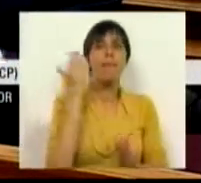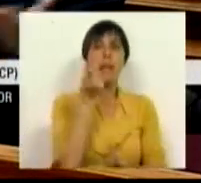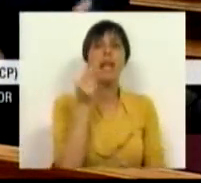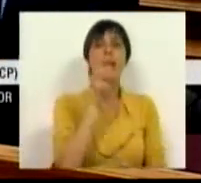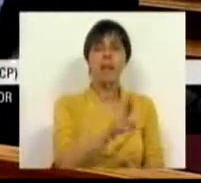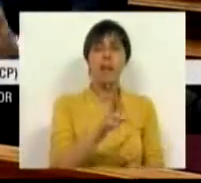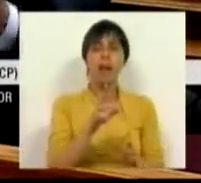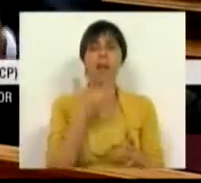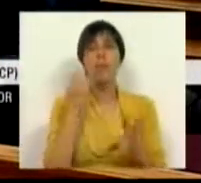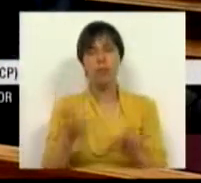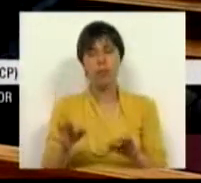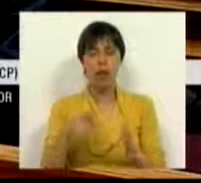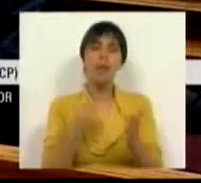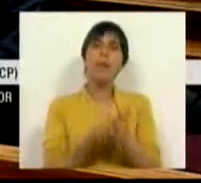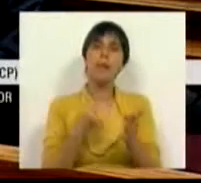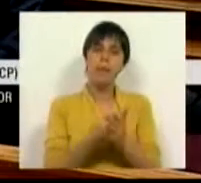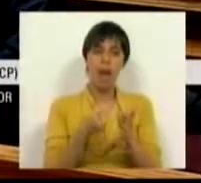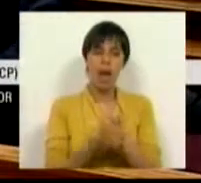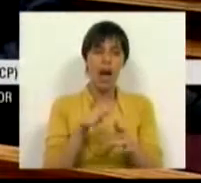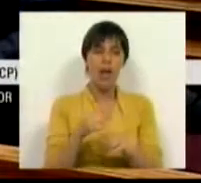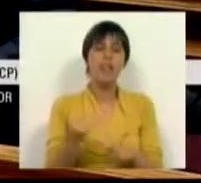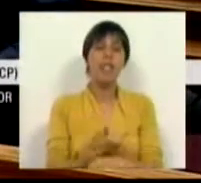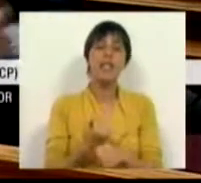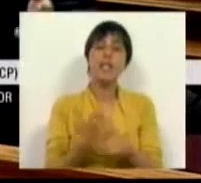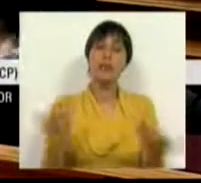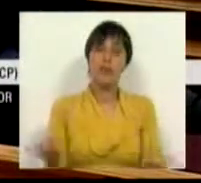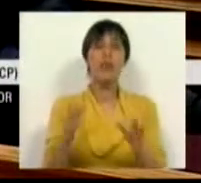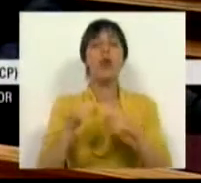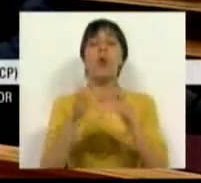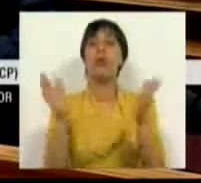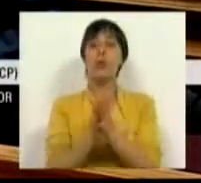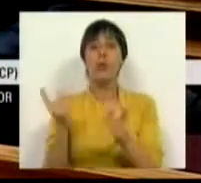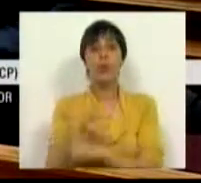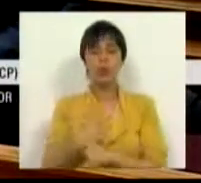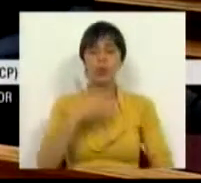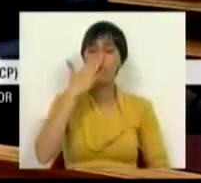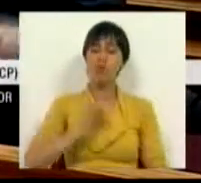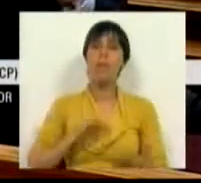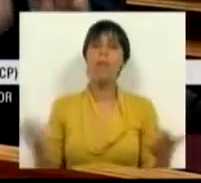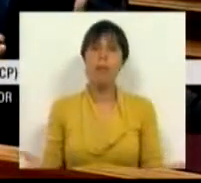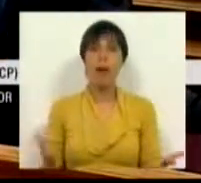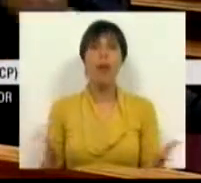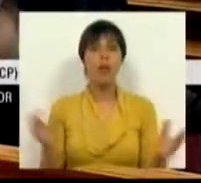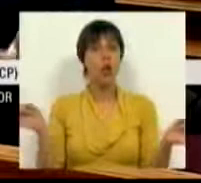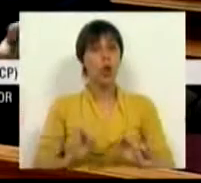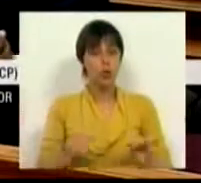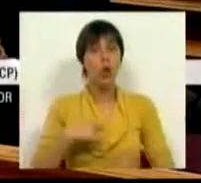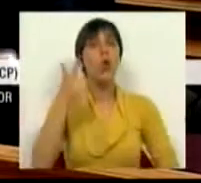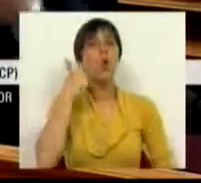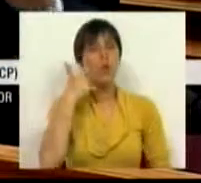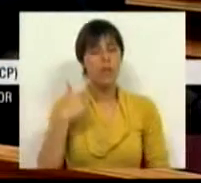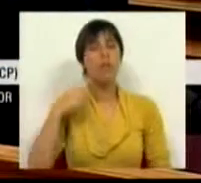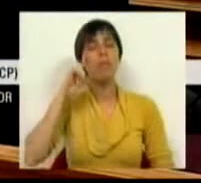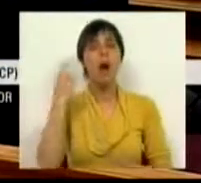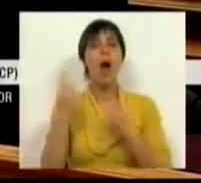a taxa que tem de pagar, por este tipo de serviço. E, portanto, por tudo isto, nos parece que, sem ter tido, e tivemos conhecimento